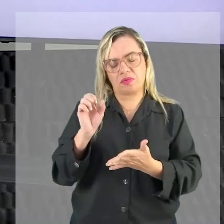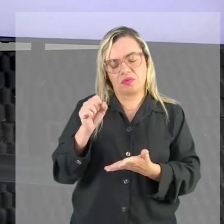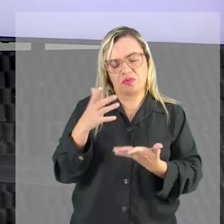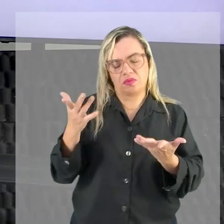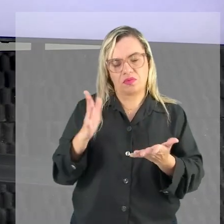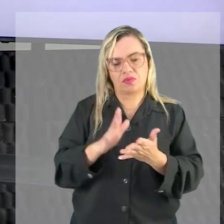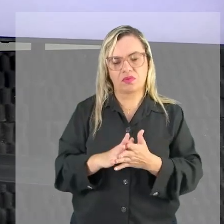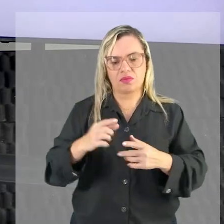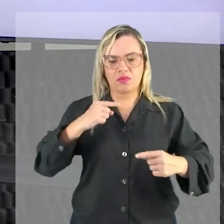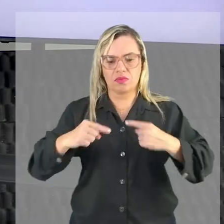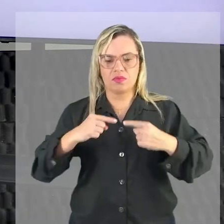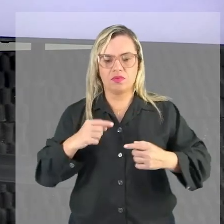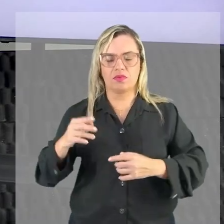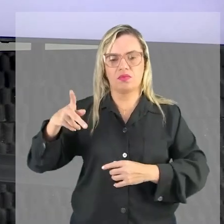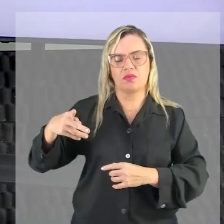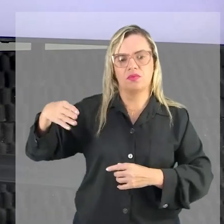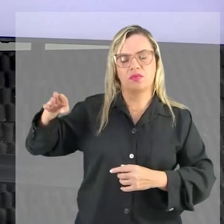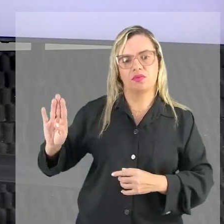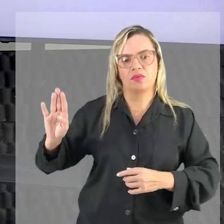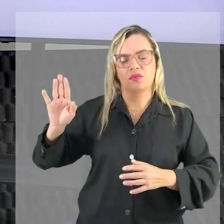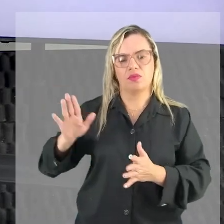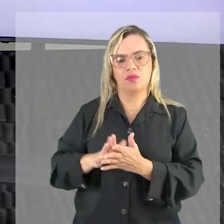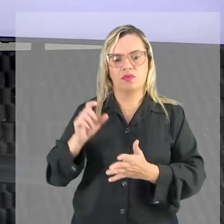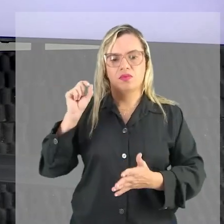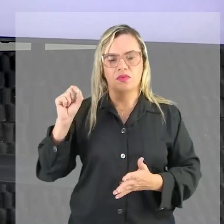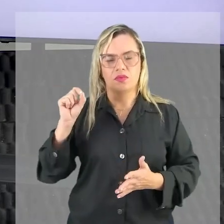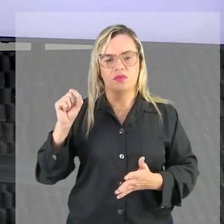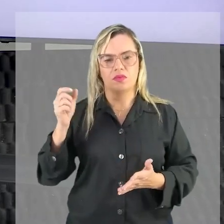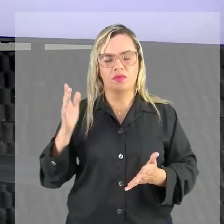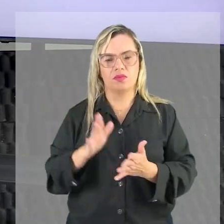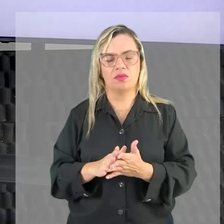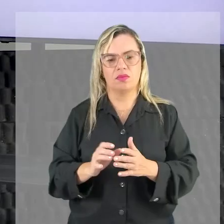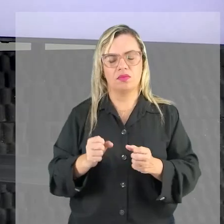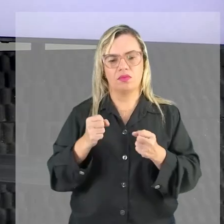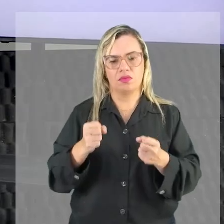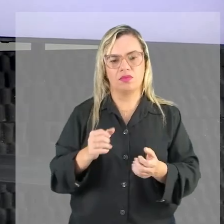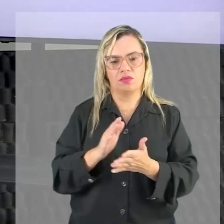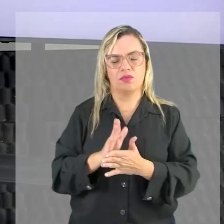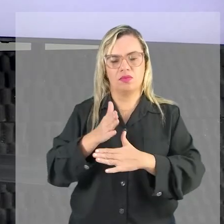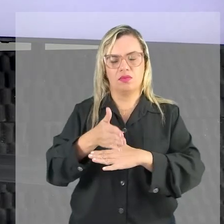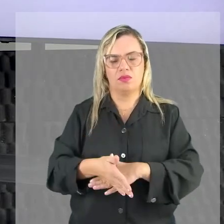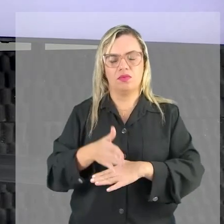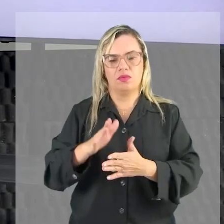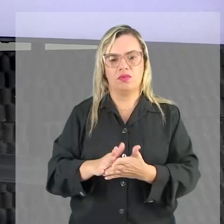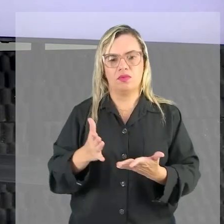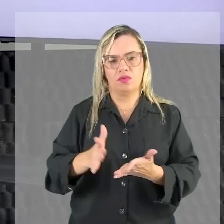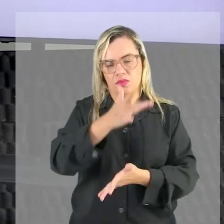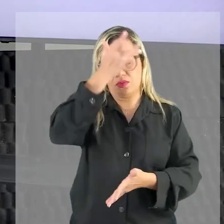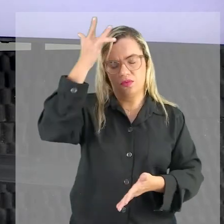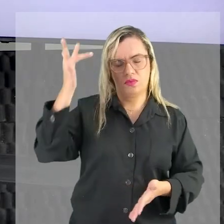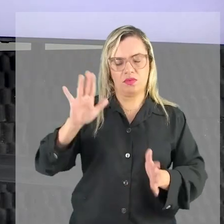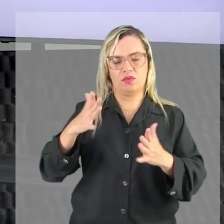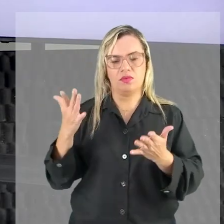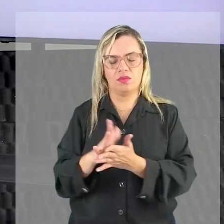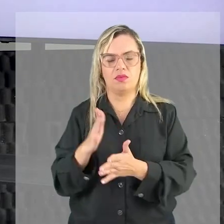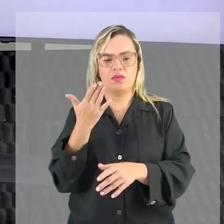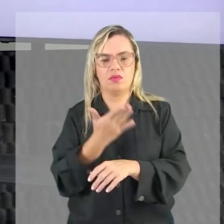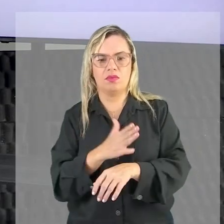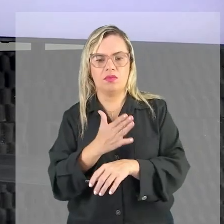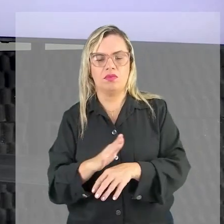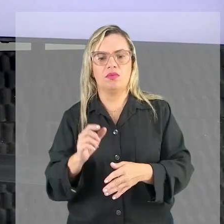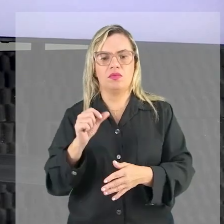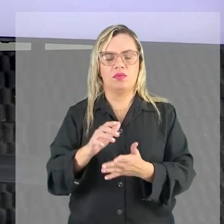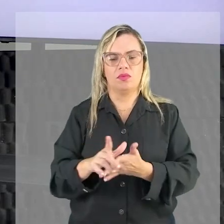as políticas públicas irão viabilizar, possibilitar que esses indivíduos eles tenham